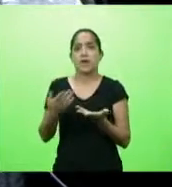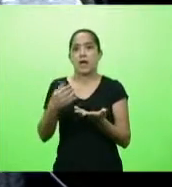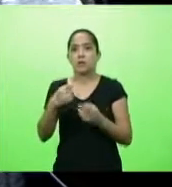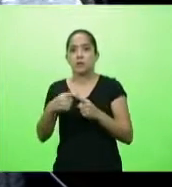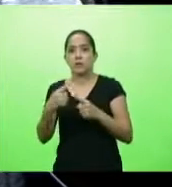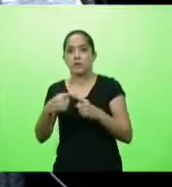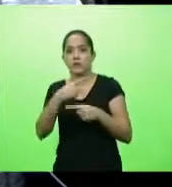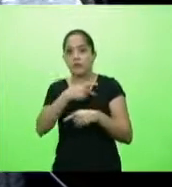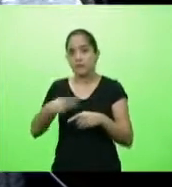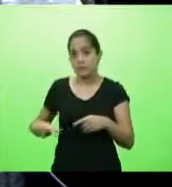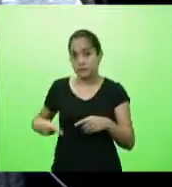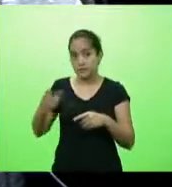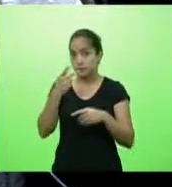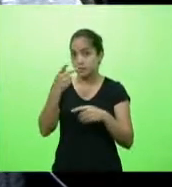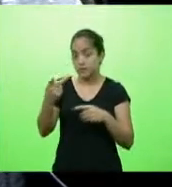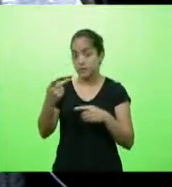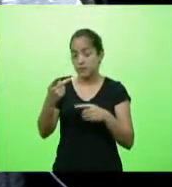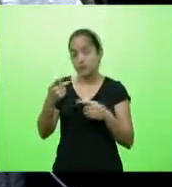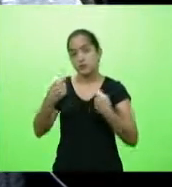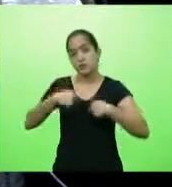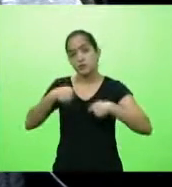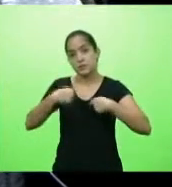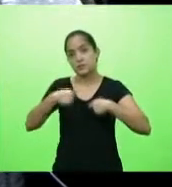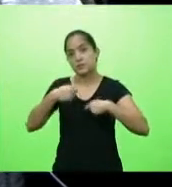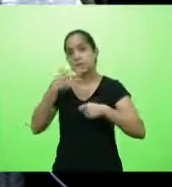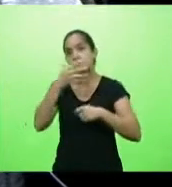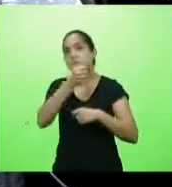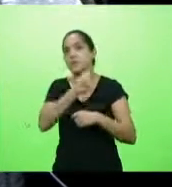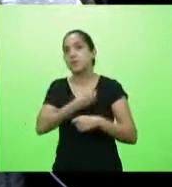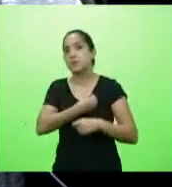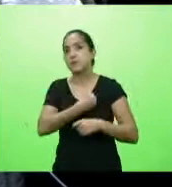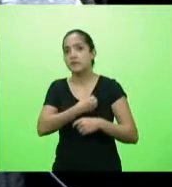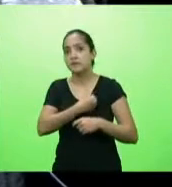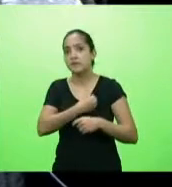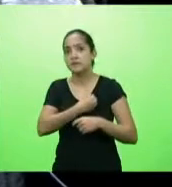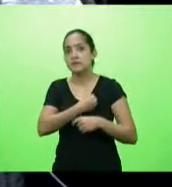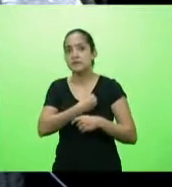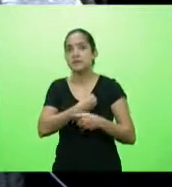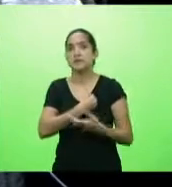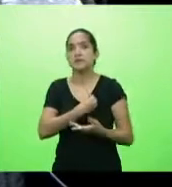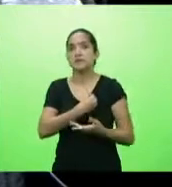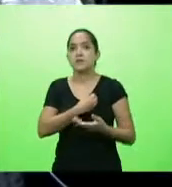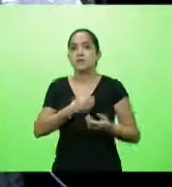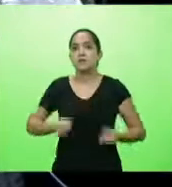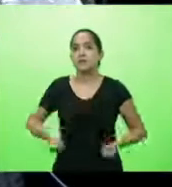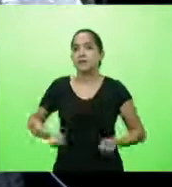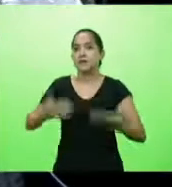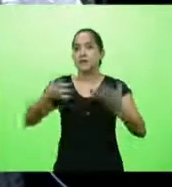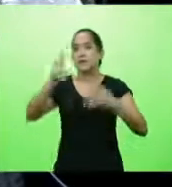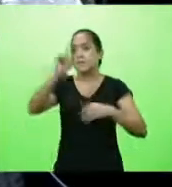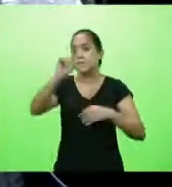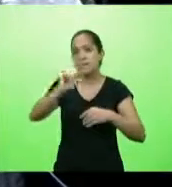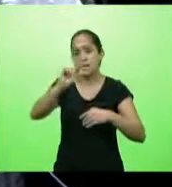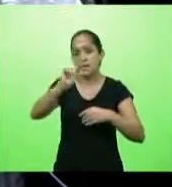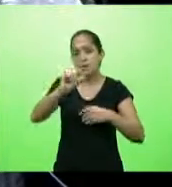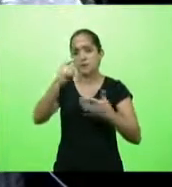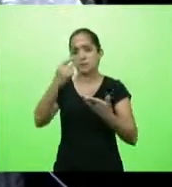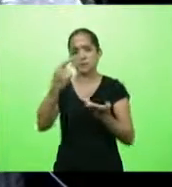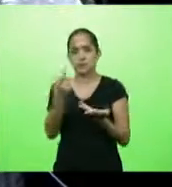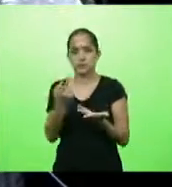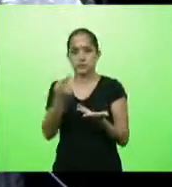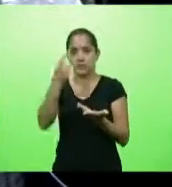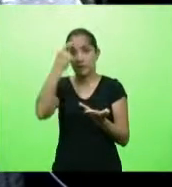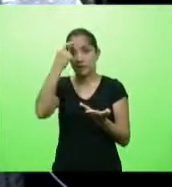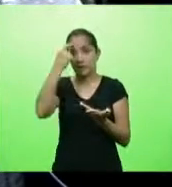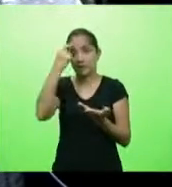recomendou, e vamos salvar vidas. E não vamos gastar muito, e vamos gastar muito menos do que ficar só pensando em UTIs, UTIs,